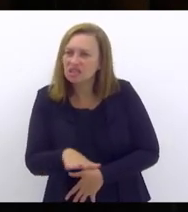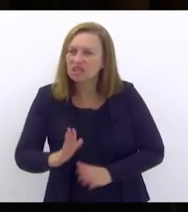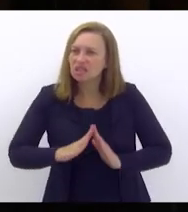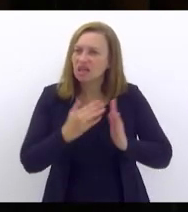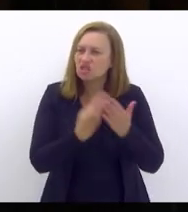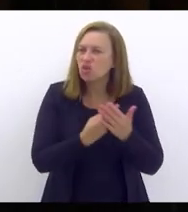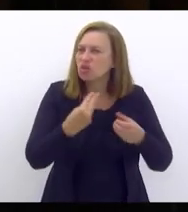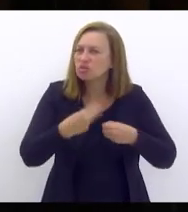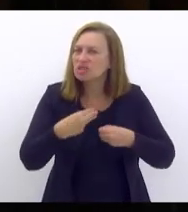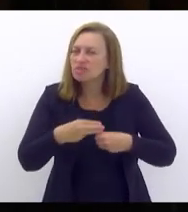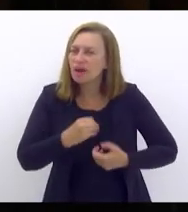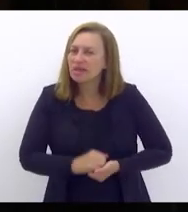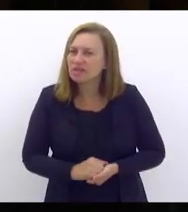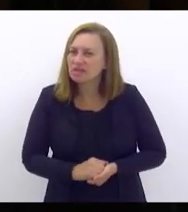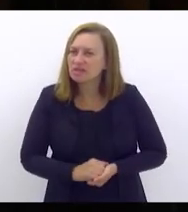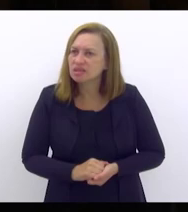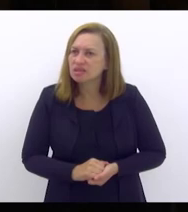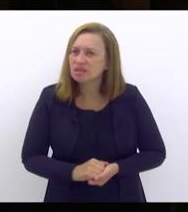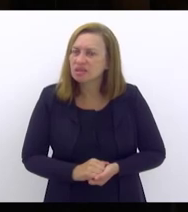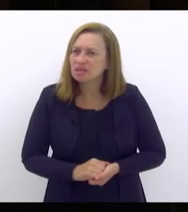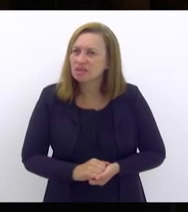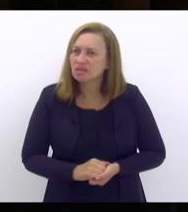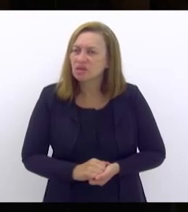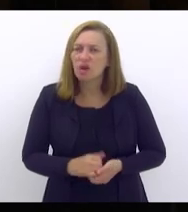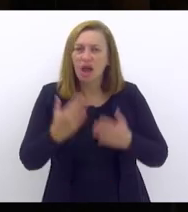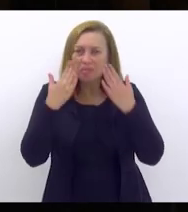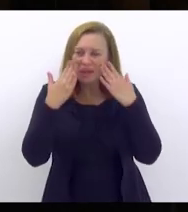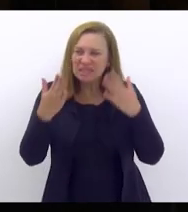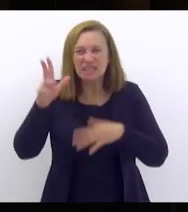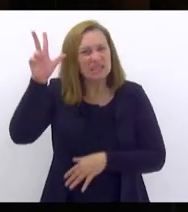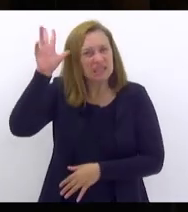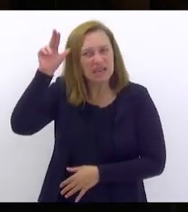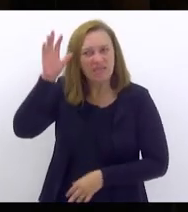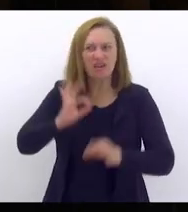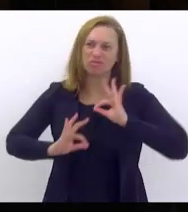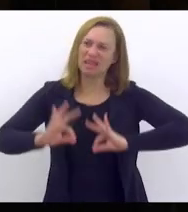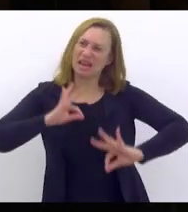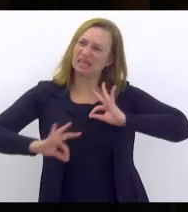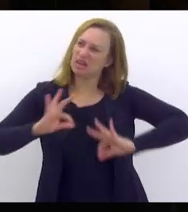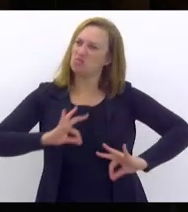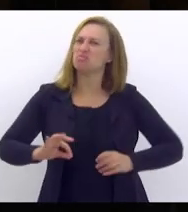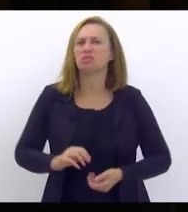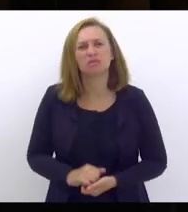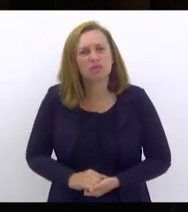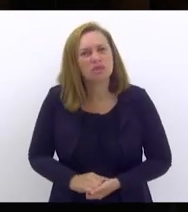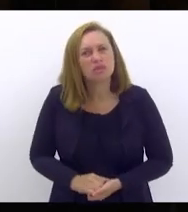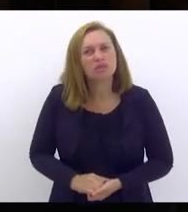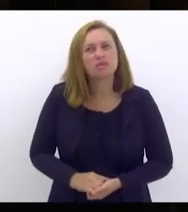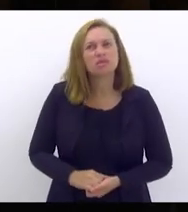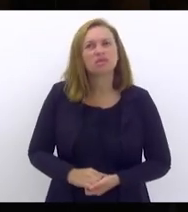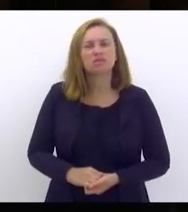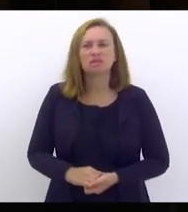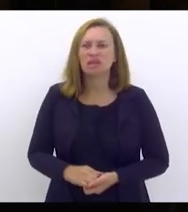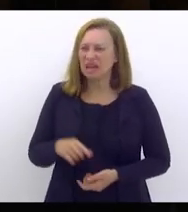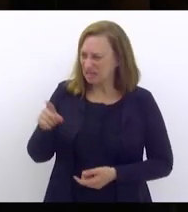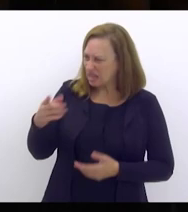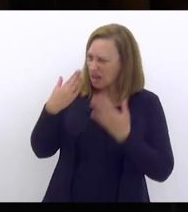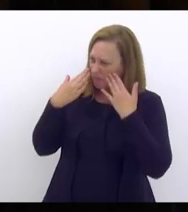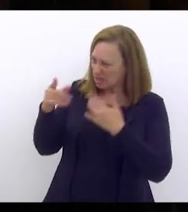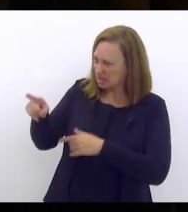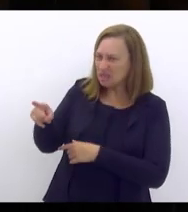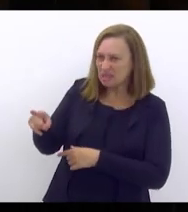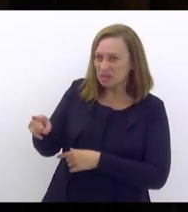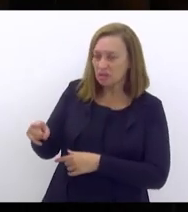escolas municipais? Com apresentação de cavalo taradão. Aquilo é apresentação. Está aí